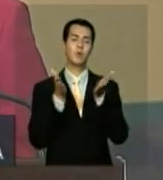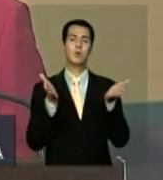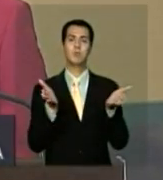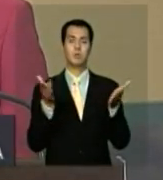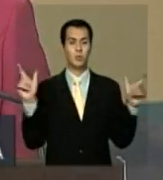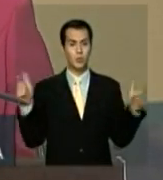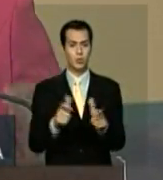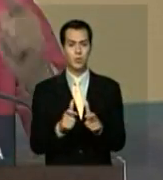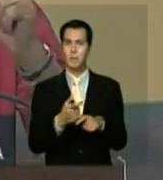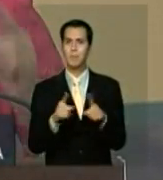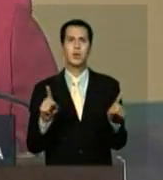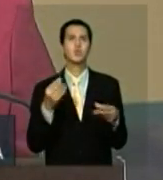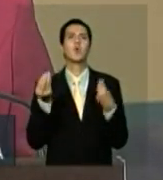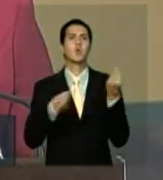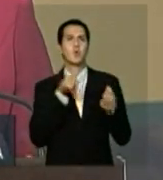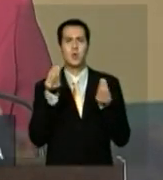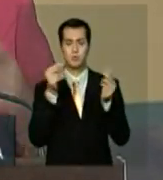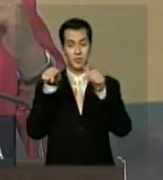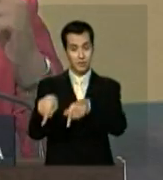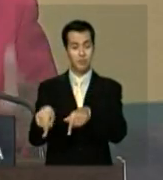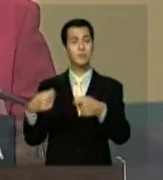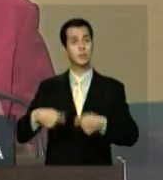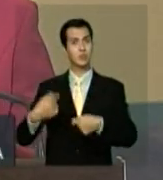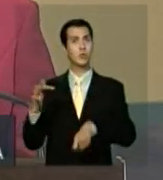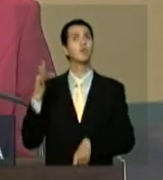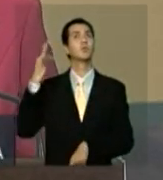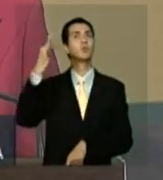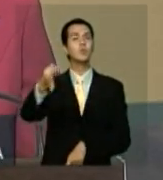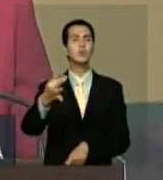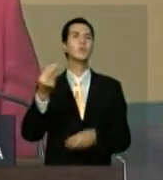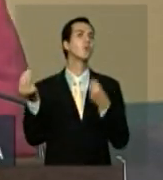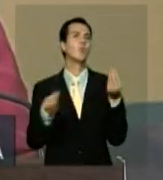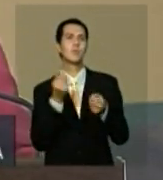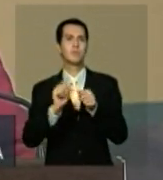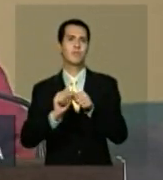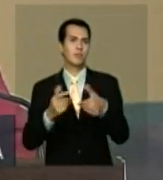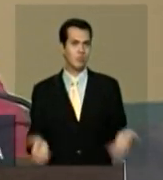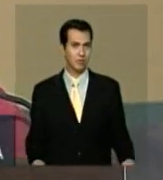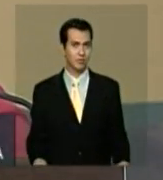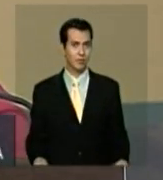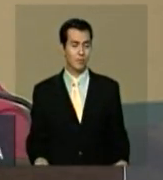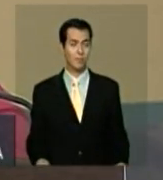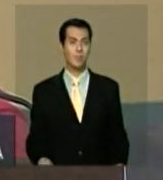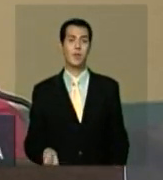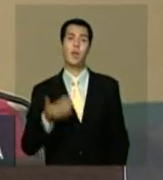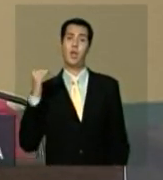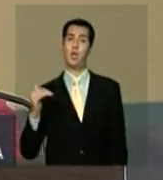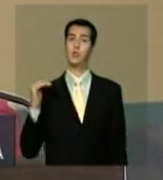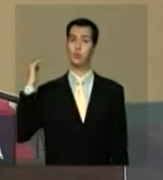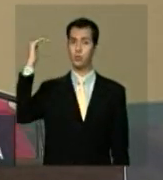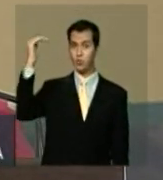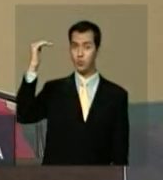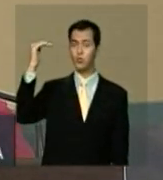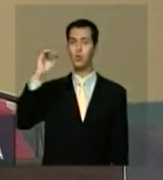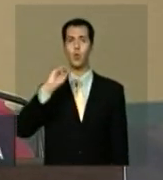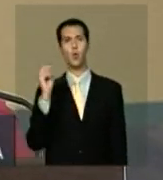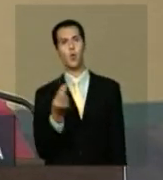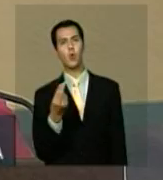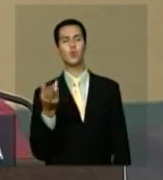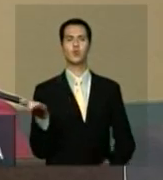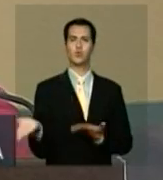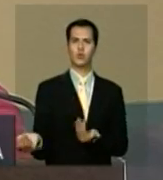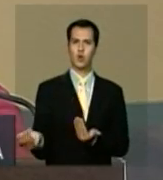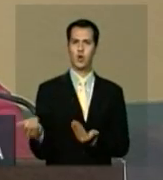as pessoas por os adultos ou poros jovens já de faixa etária mais mais